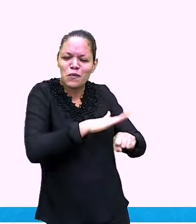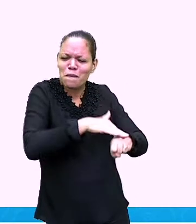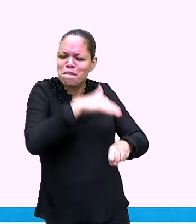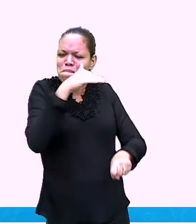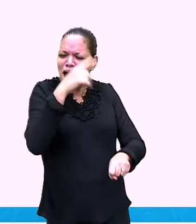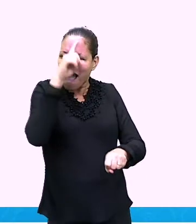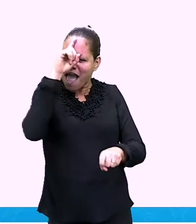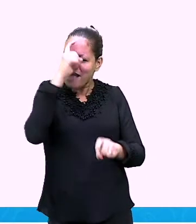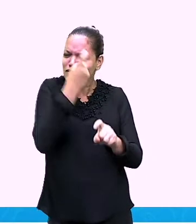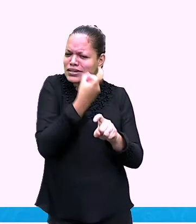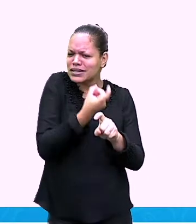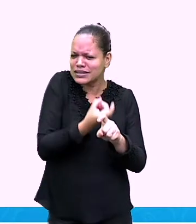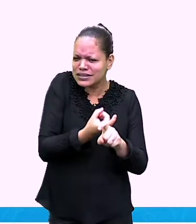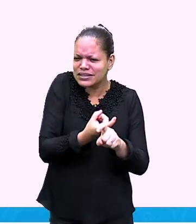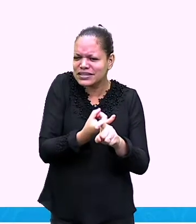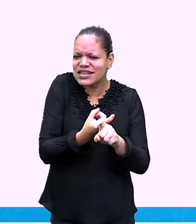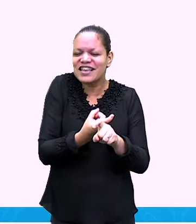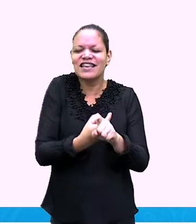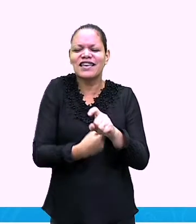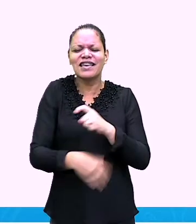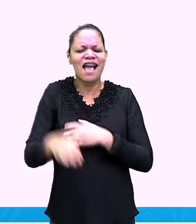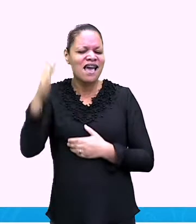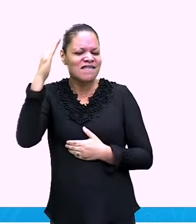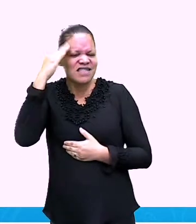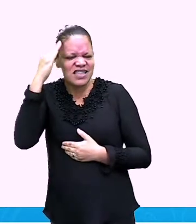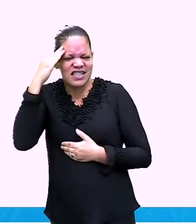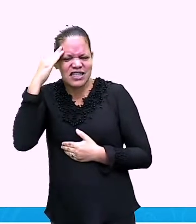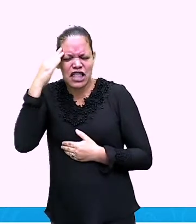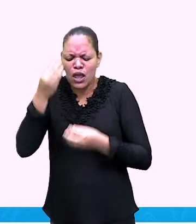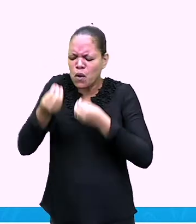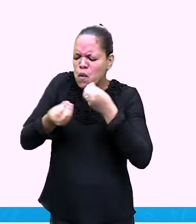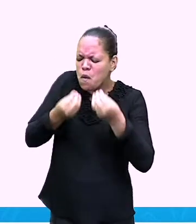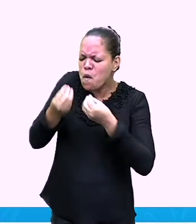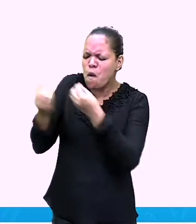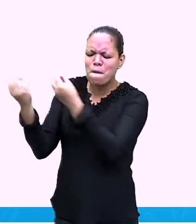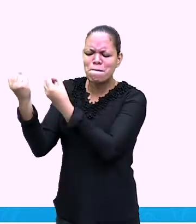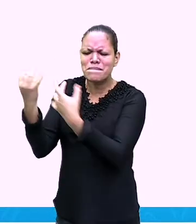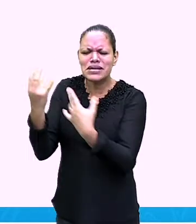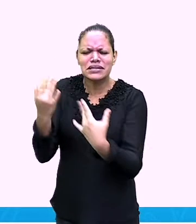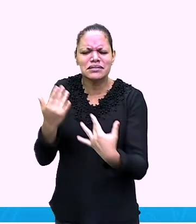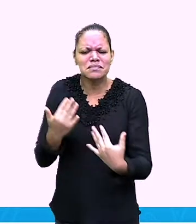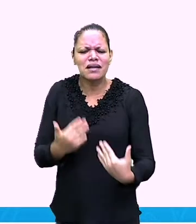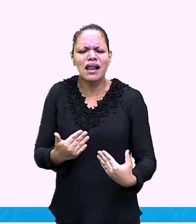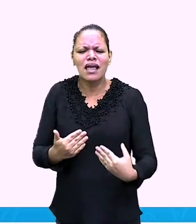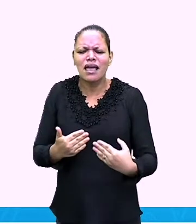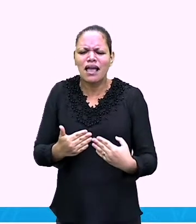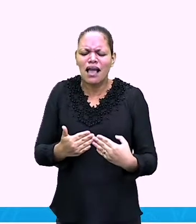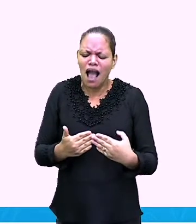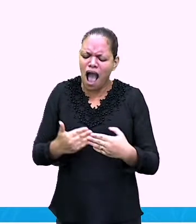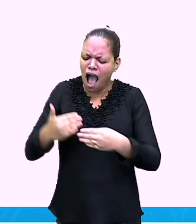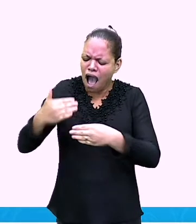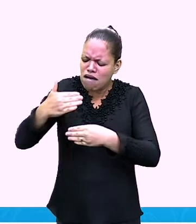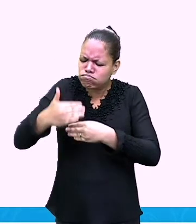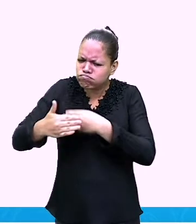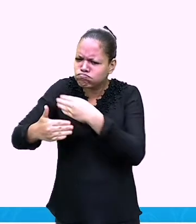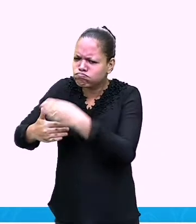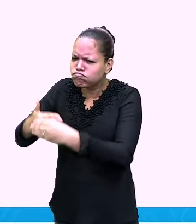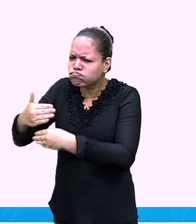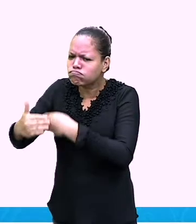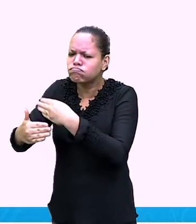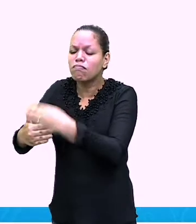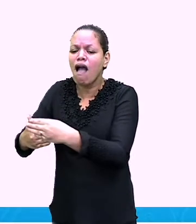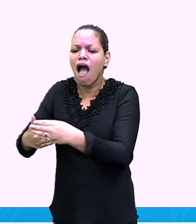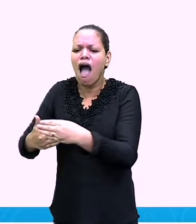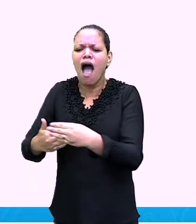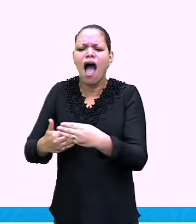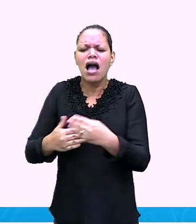diversas coisas, como me explicar tudo passo a passo, dividir as minhas lições em partes, deixar